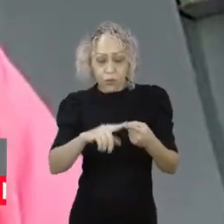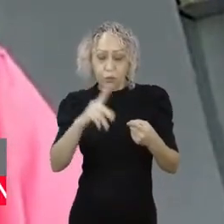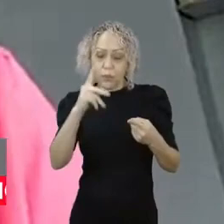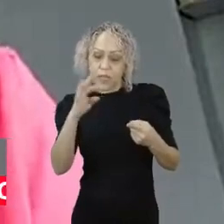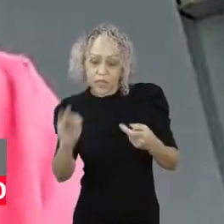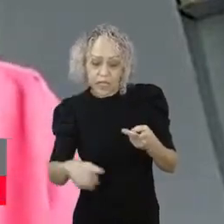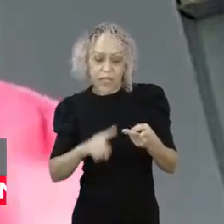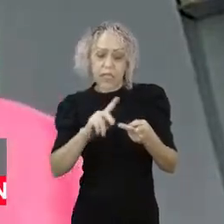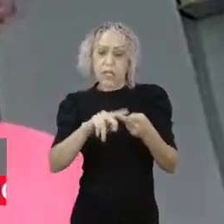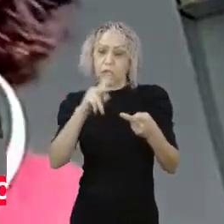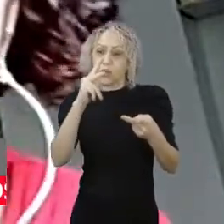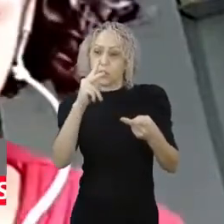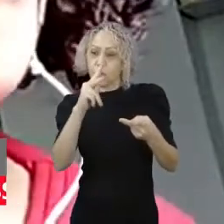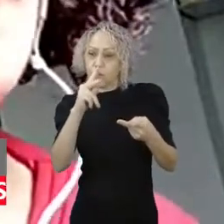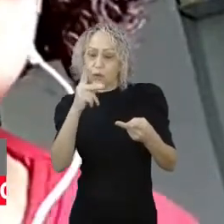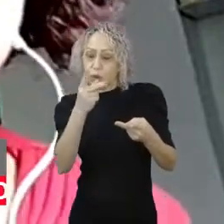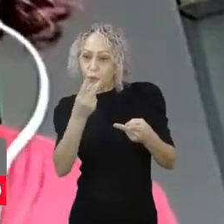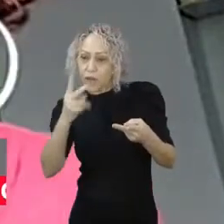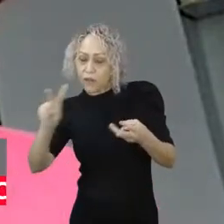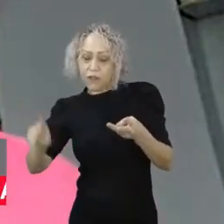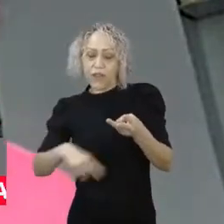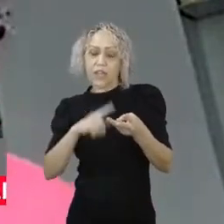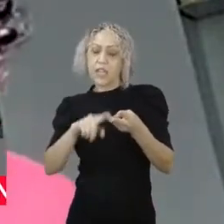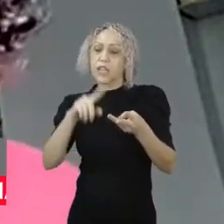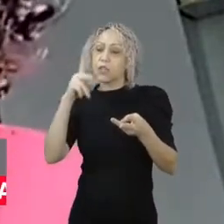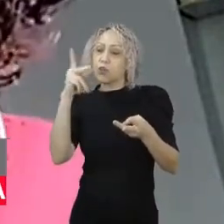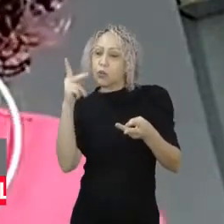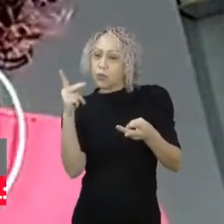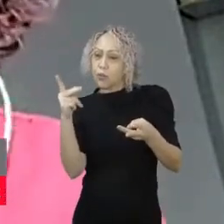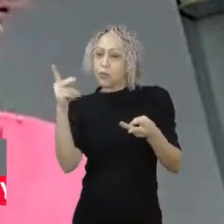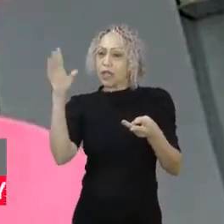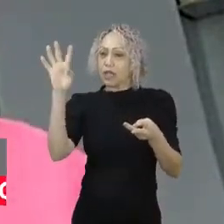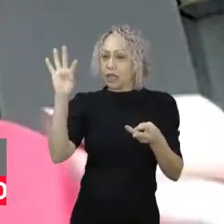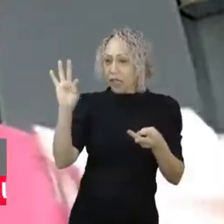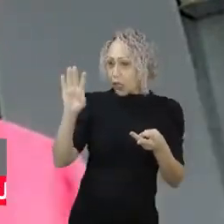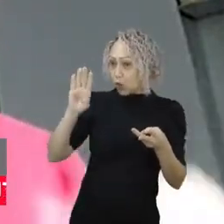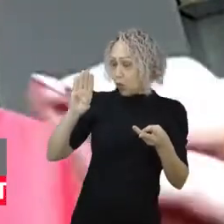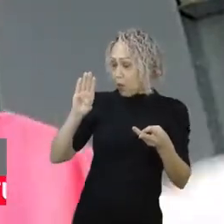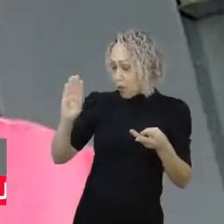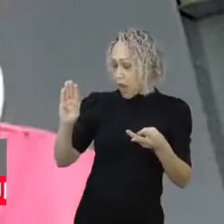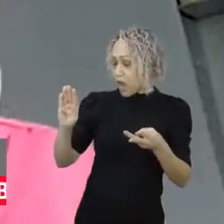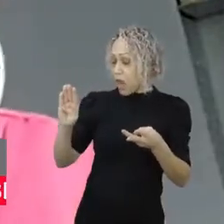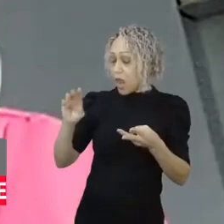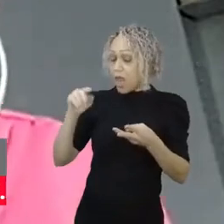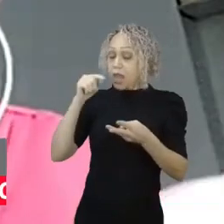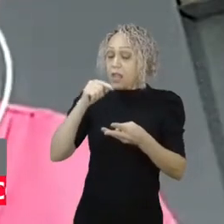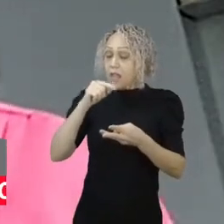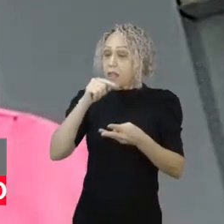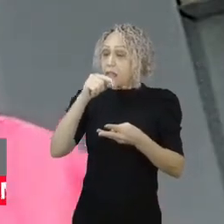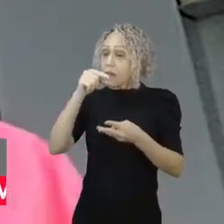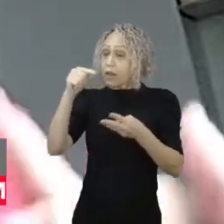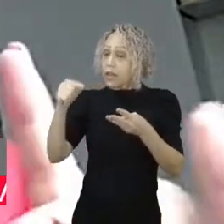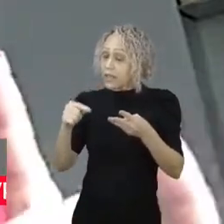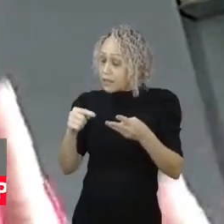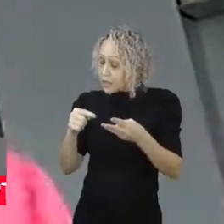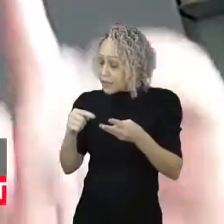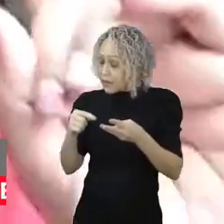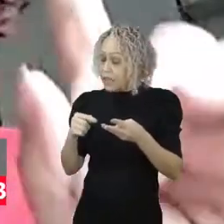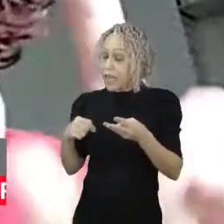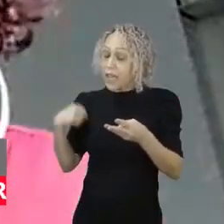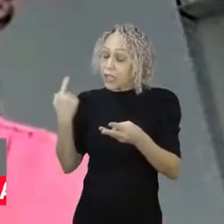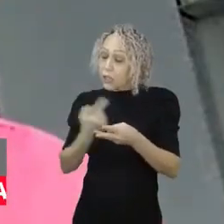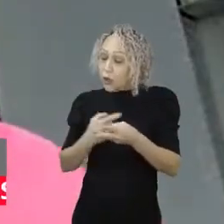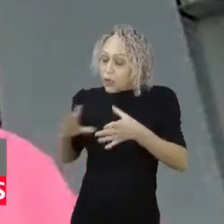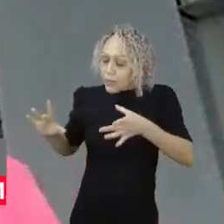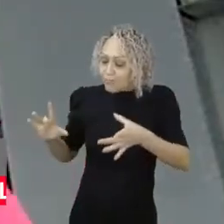do PCdoB, que é a nossa Federação Brasil da Esperança. Então, corra hoje não,